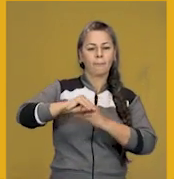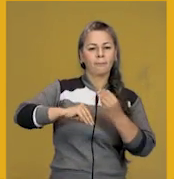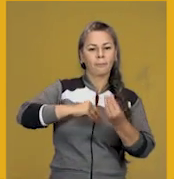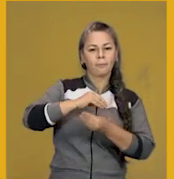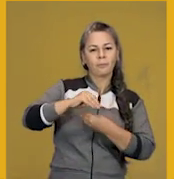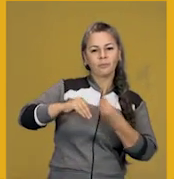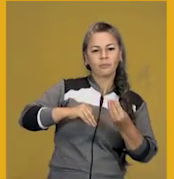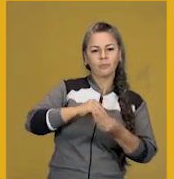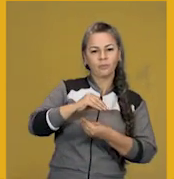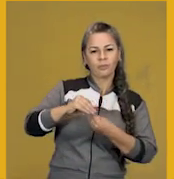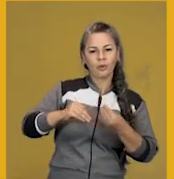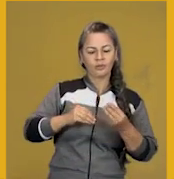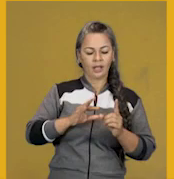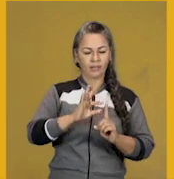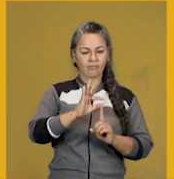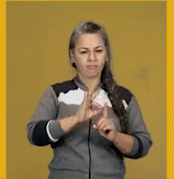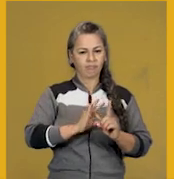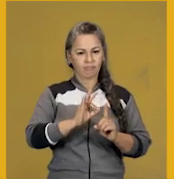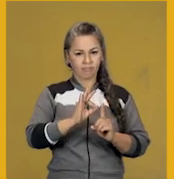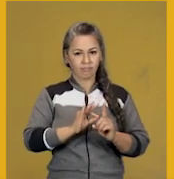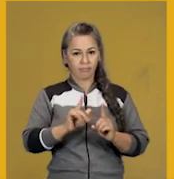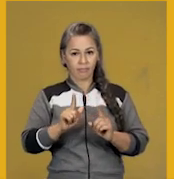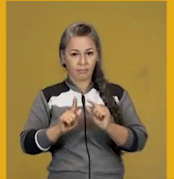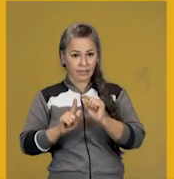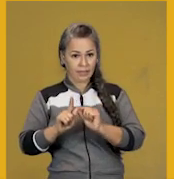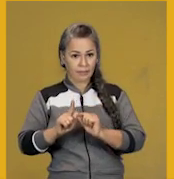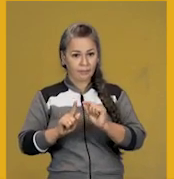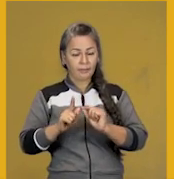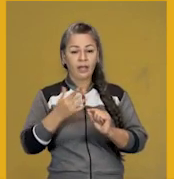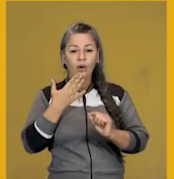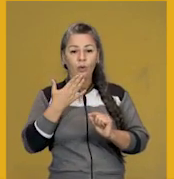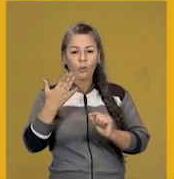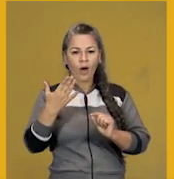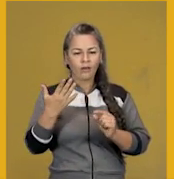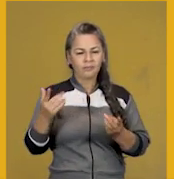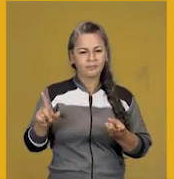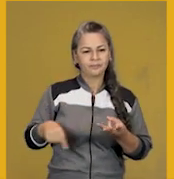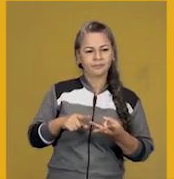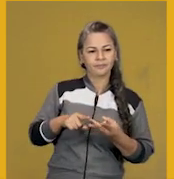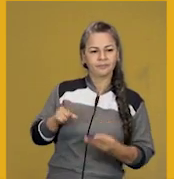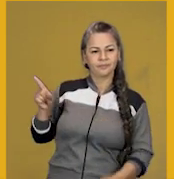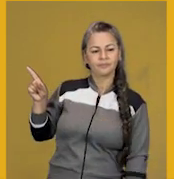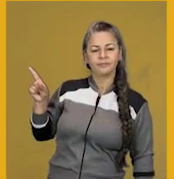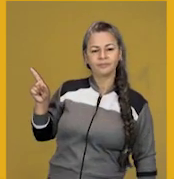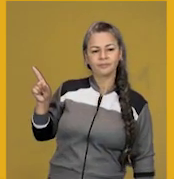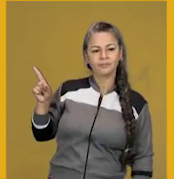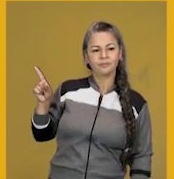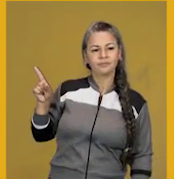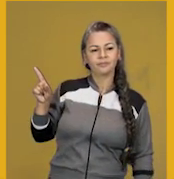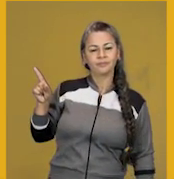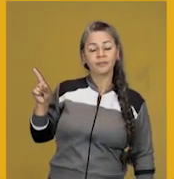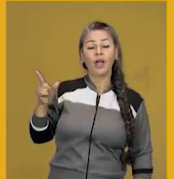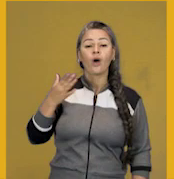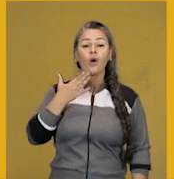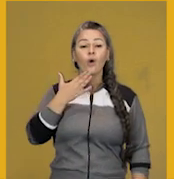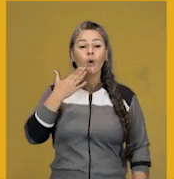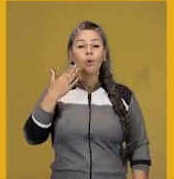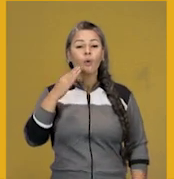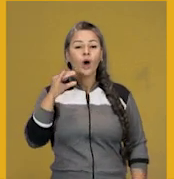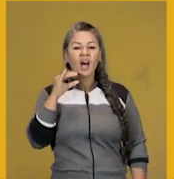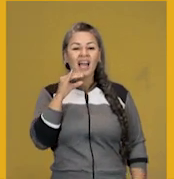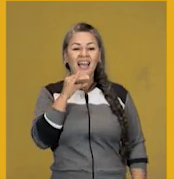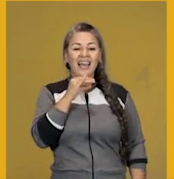ali dentro, né? Terceira coisa, qual é o calor específico da substância?